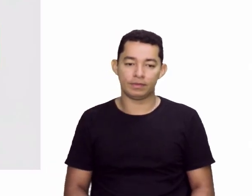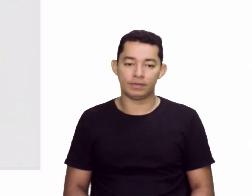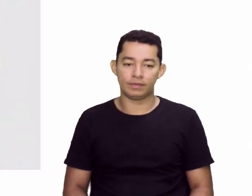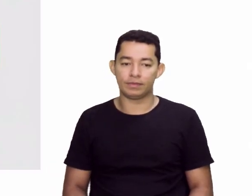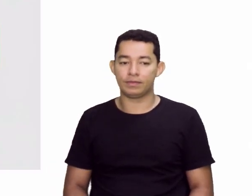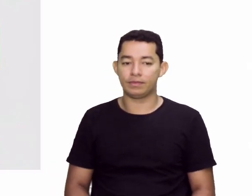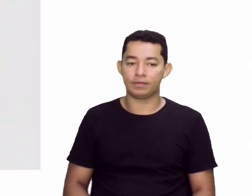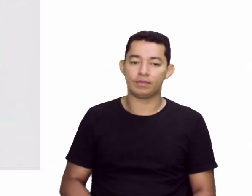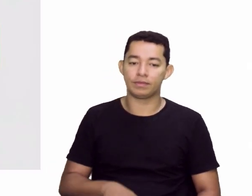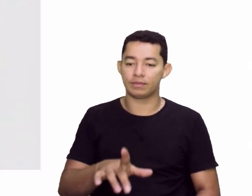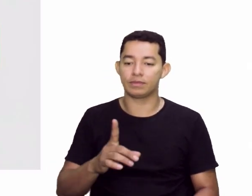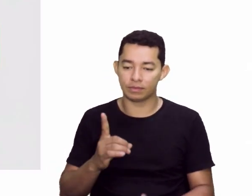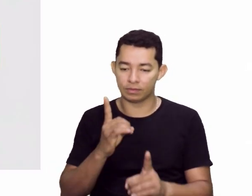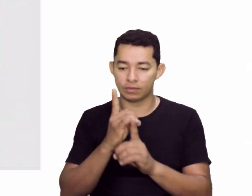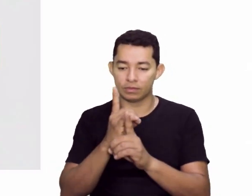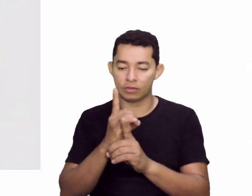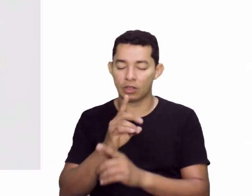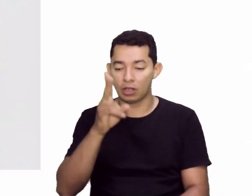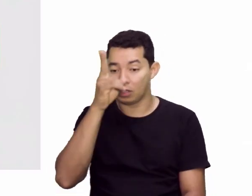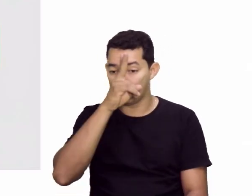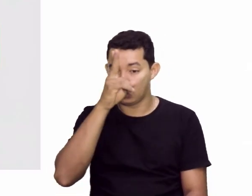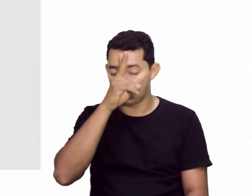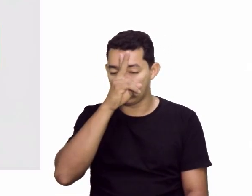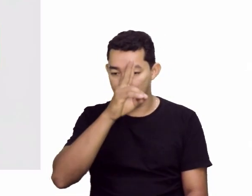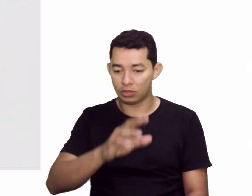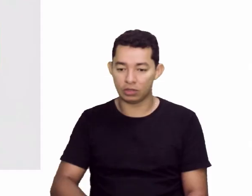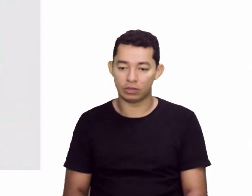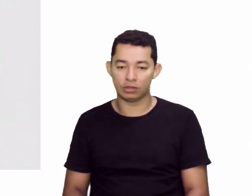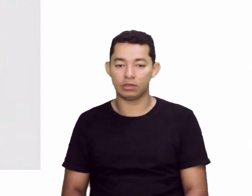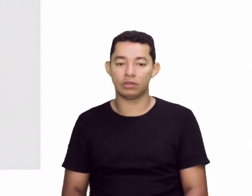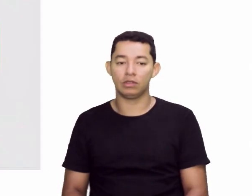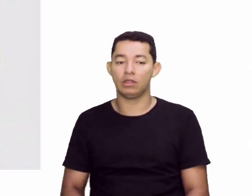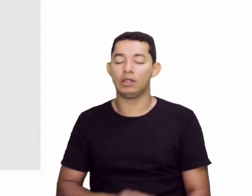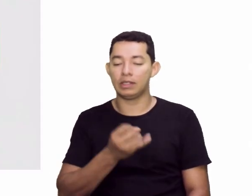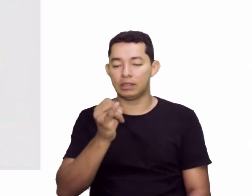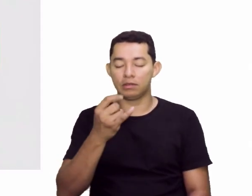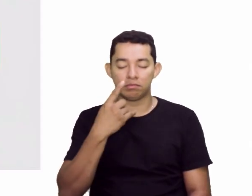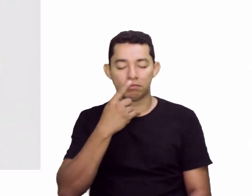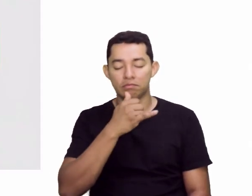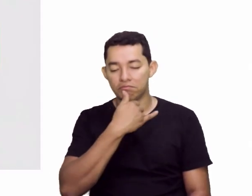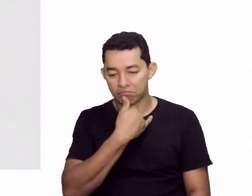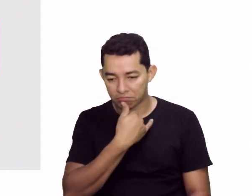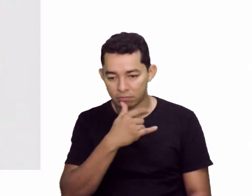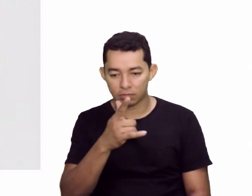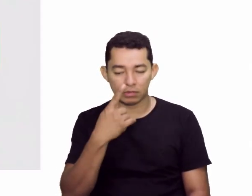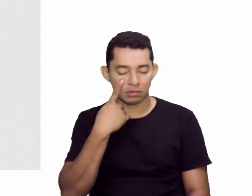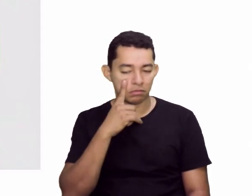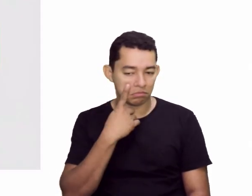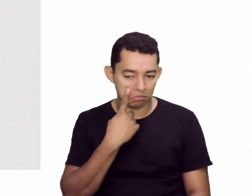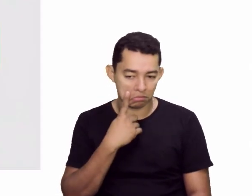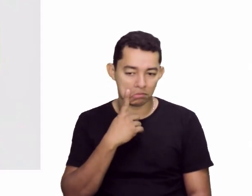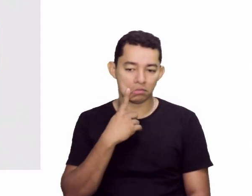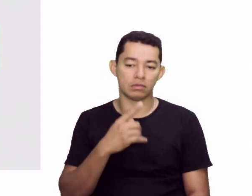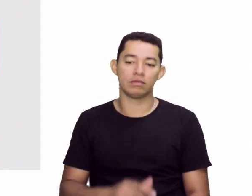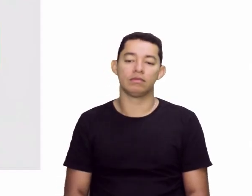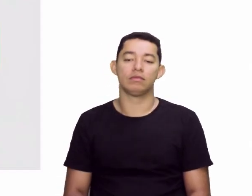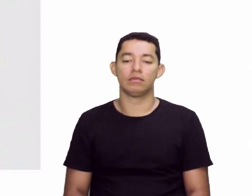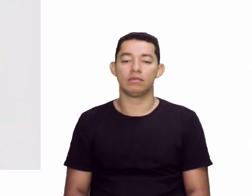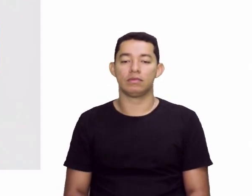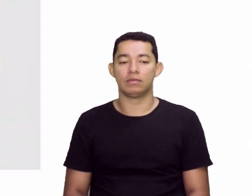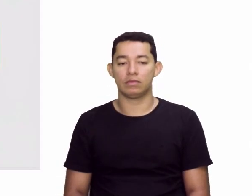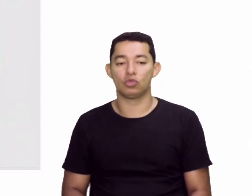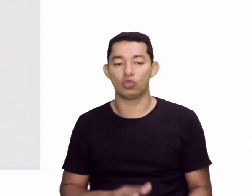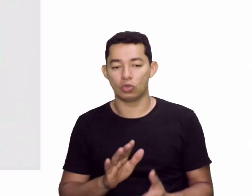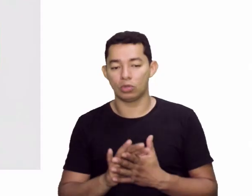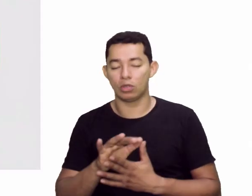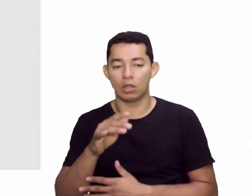vai se contando a história, e se a história é triste, você chora também com o personagem. Ela vai, né? Uma mãe sendo